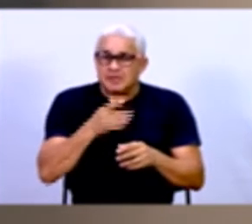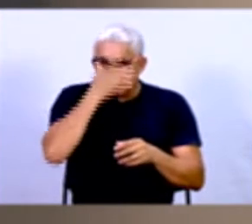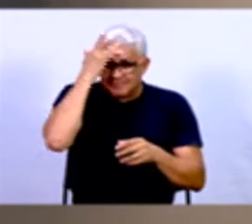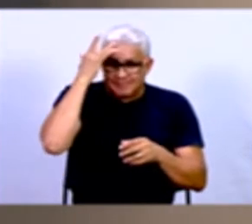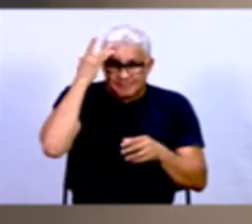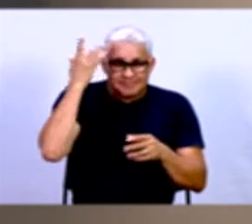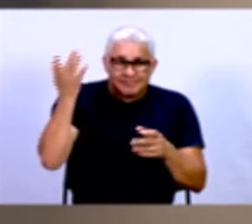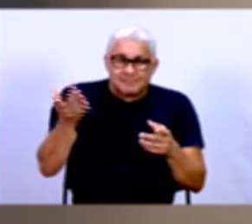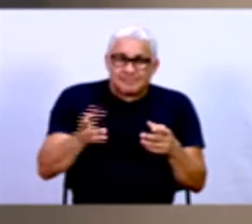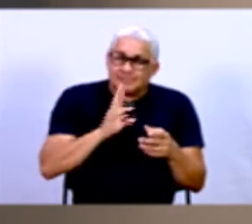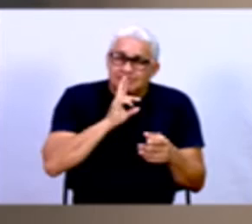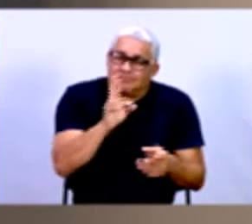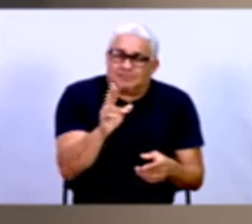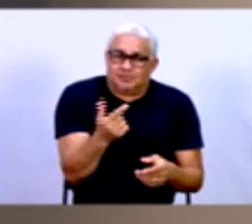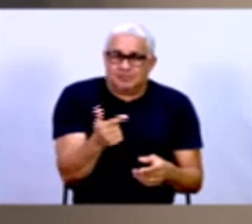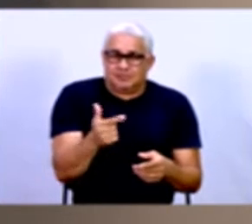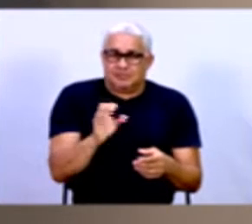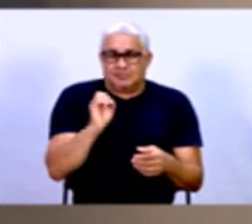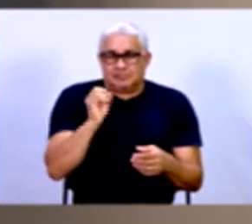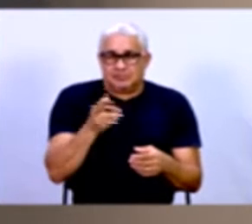soube responder ou responderam...